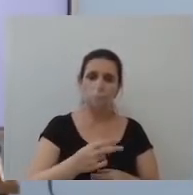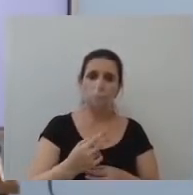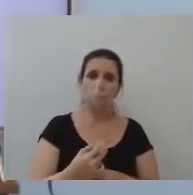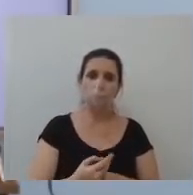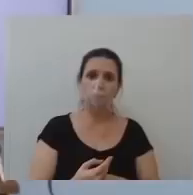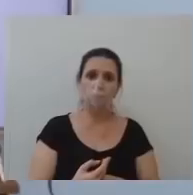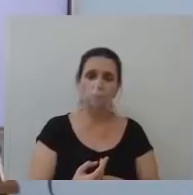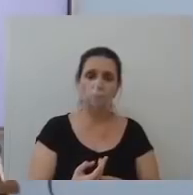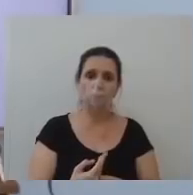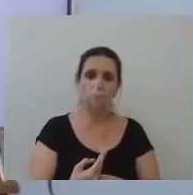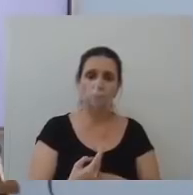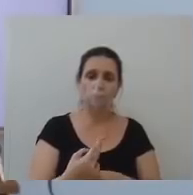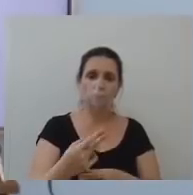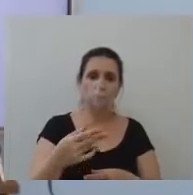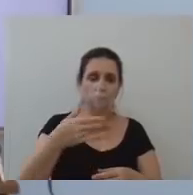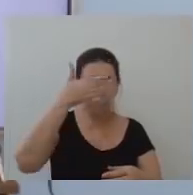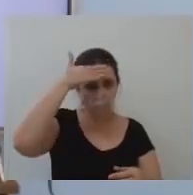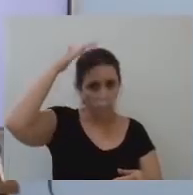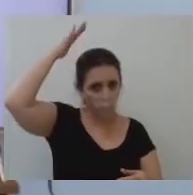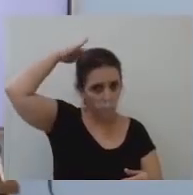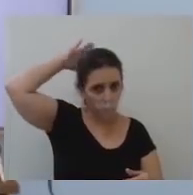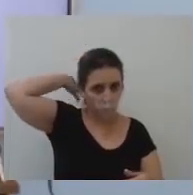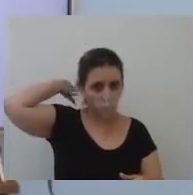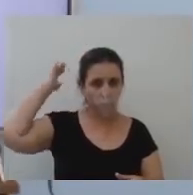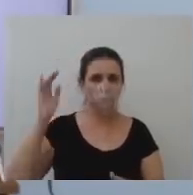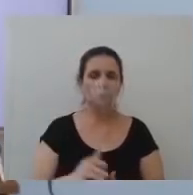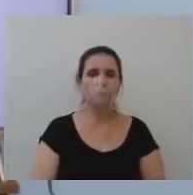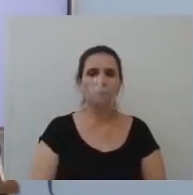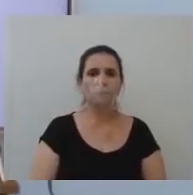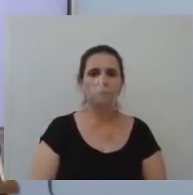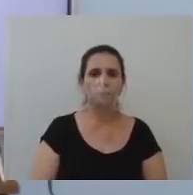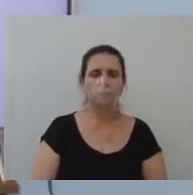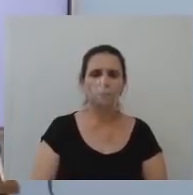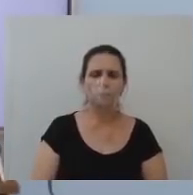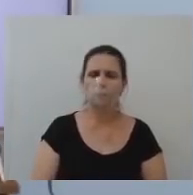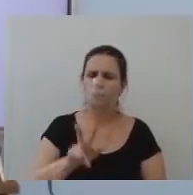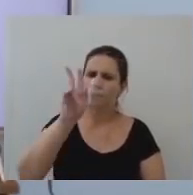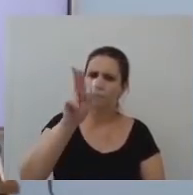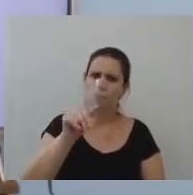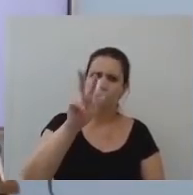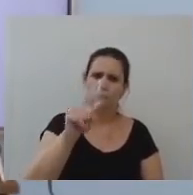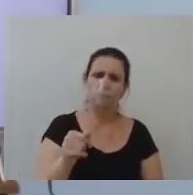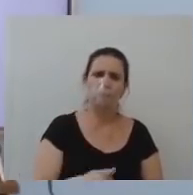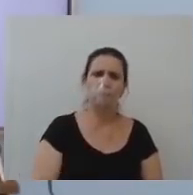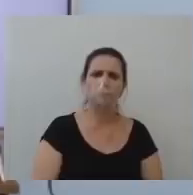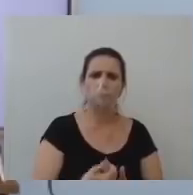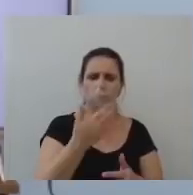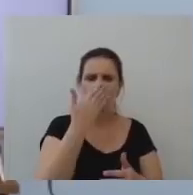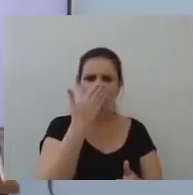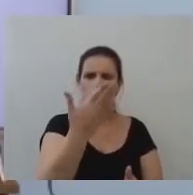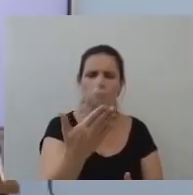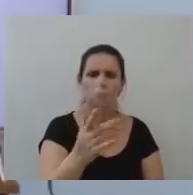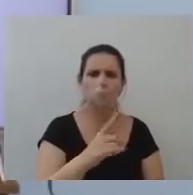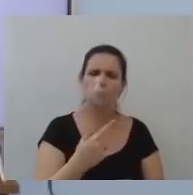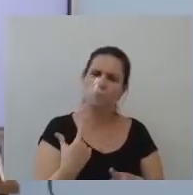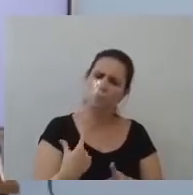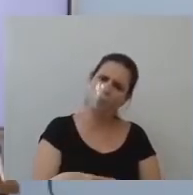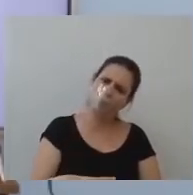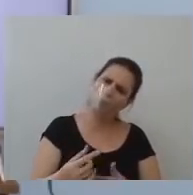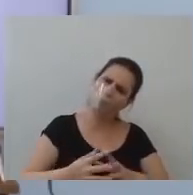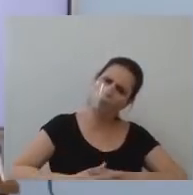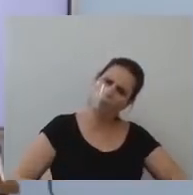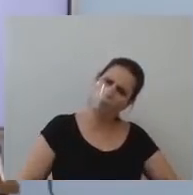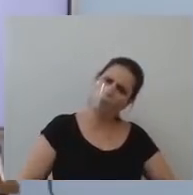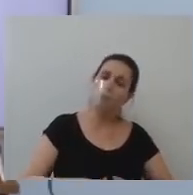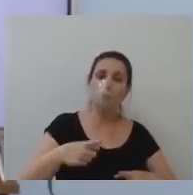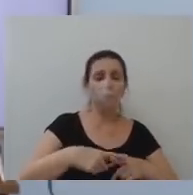câmera traseira, essa daqui, tá vendo? Nunca a gente deve utilizar a frontal. E por que isso? Porque